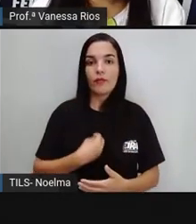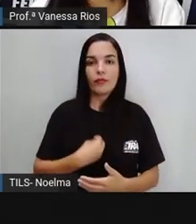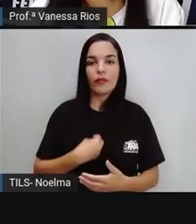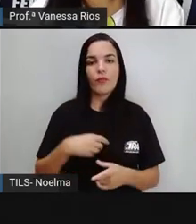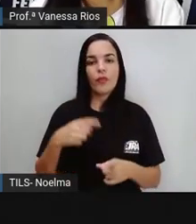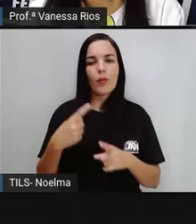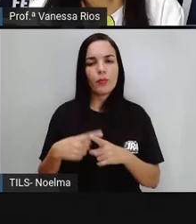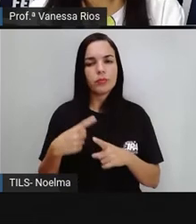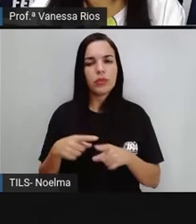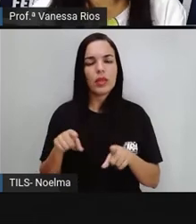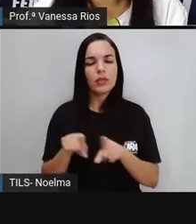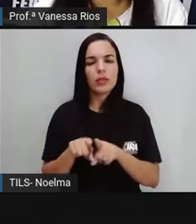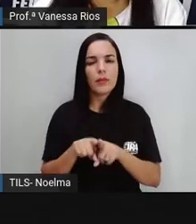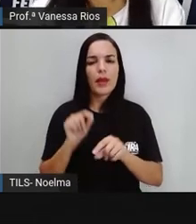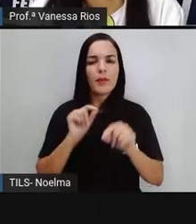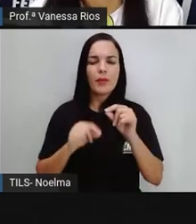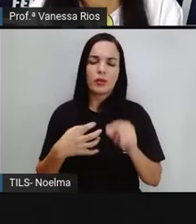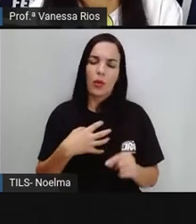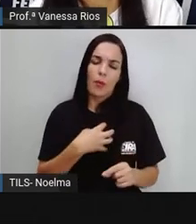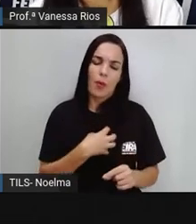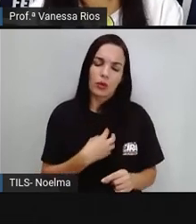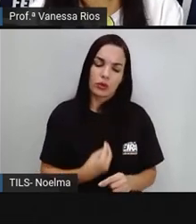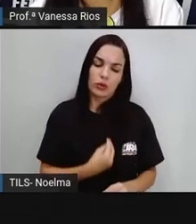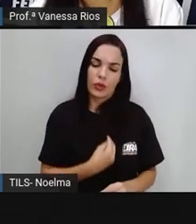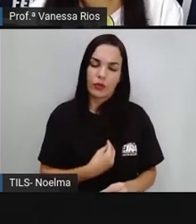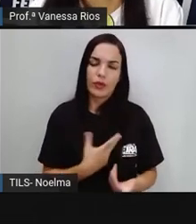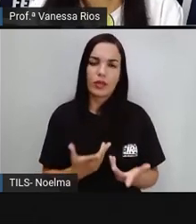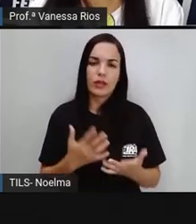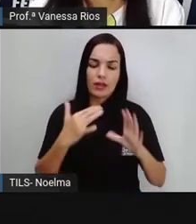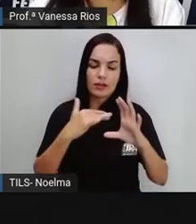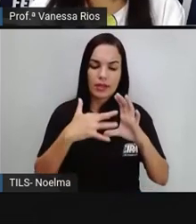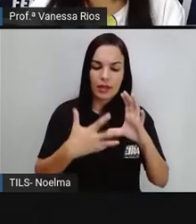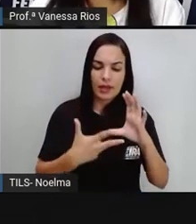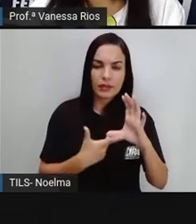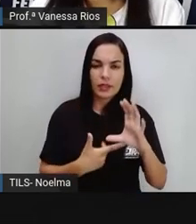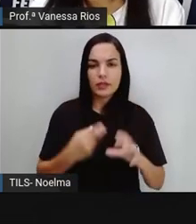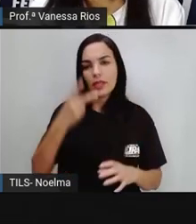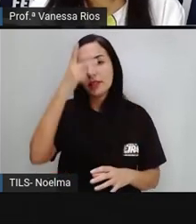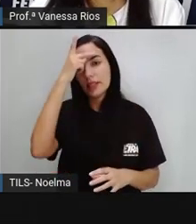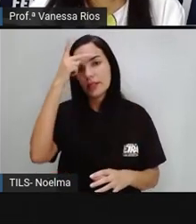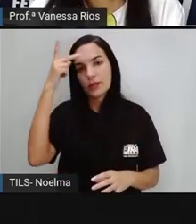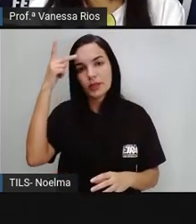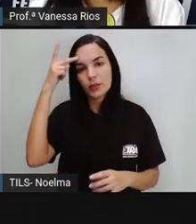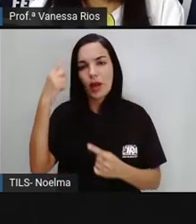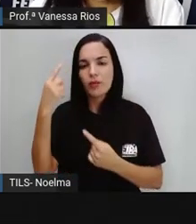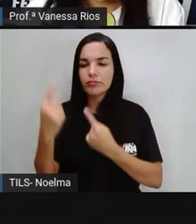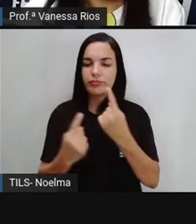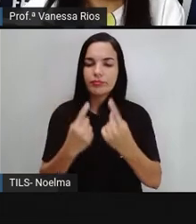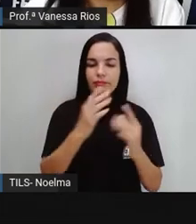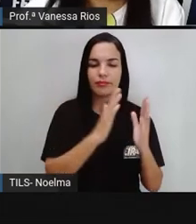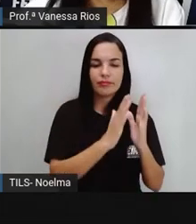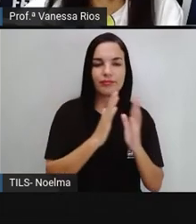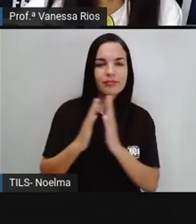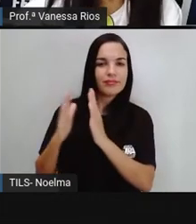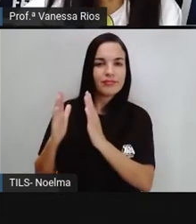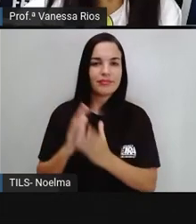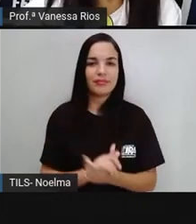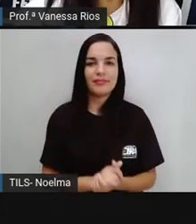contar também, né, do modo de vida, das características das pessoas, em cada época.